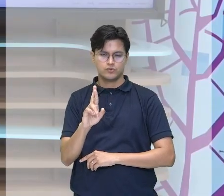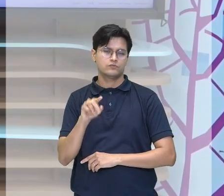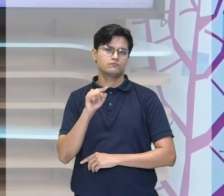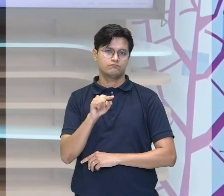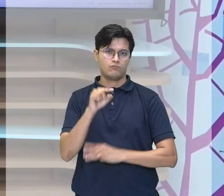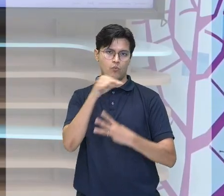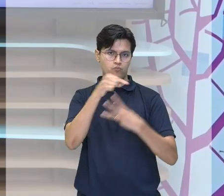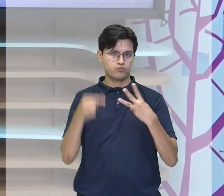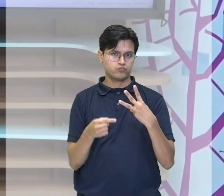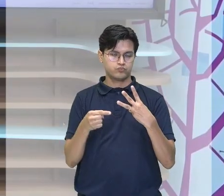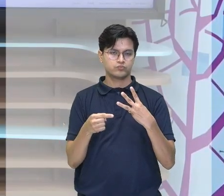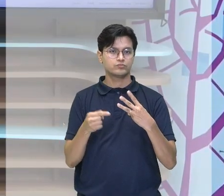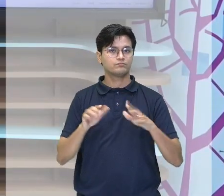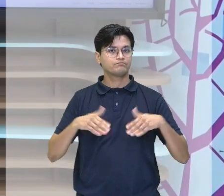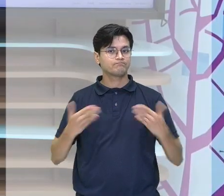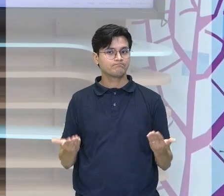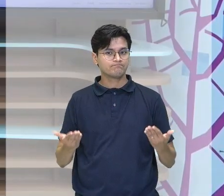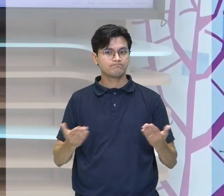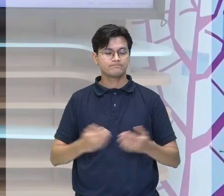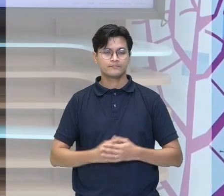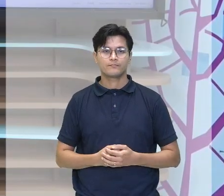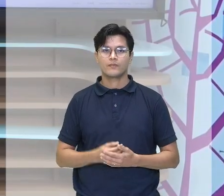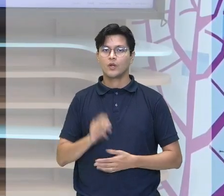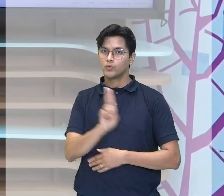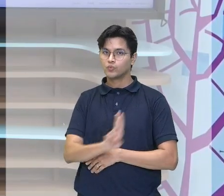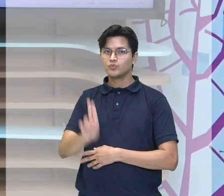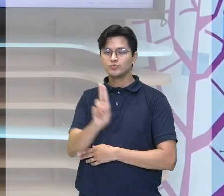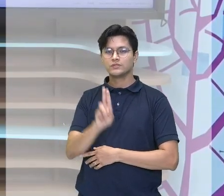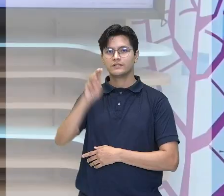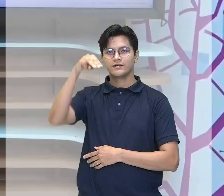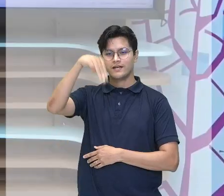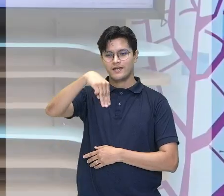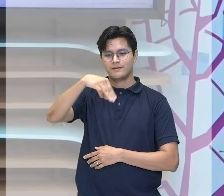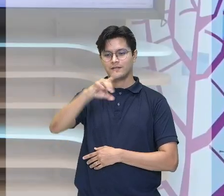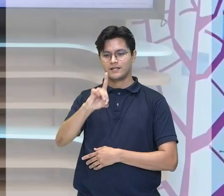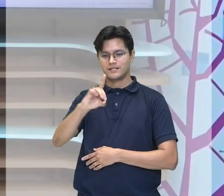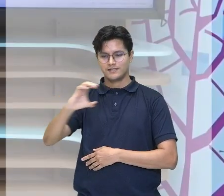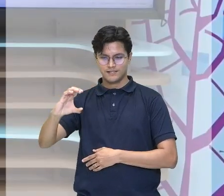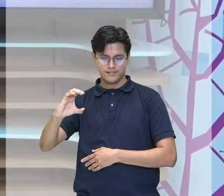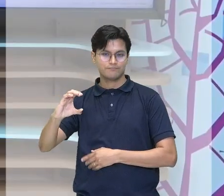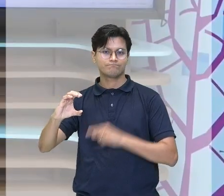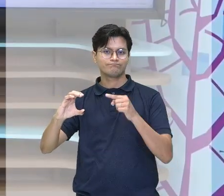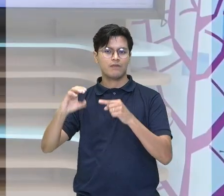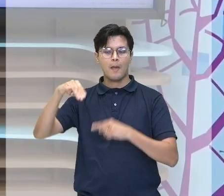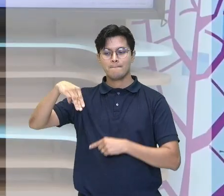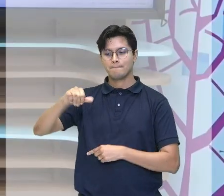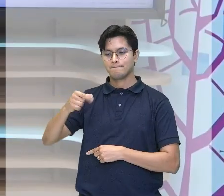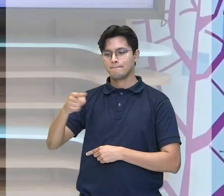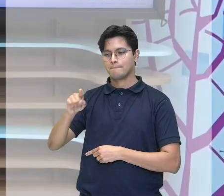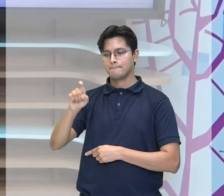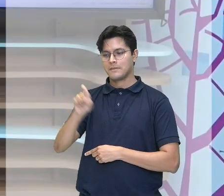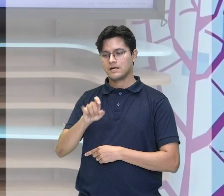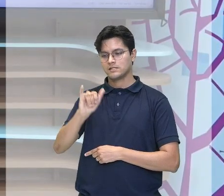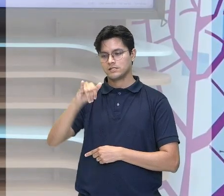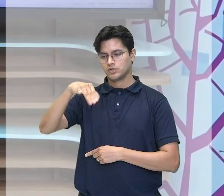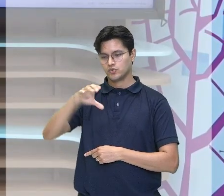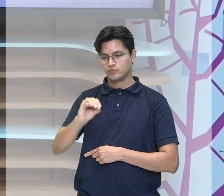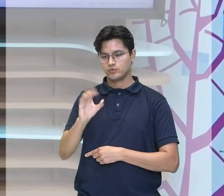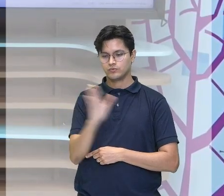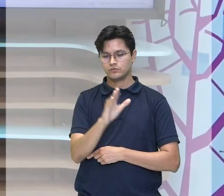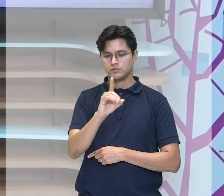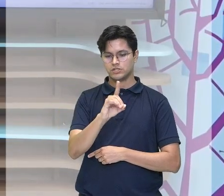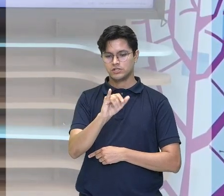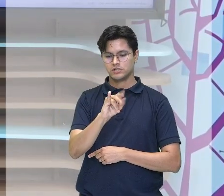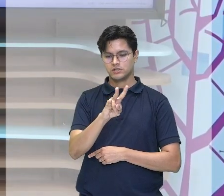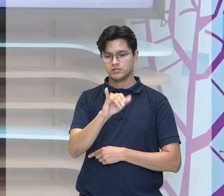os 3? Exatamente usando o nosso MDC, máximo divisor comum. E o que é